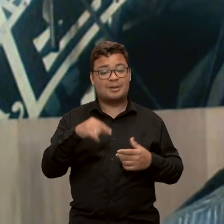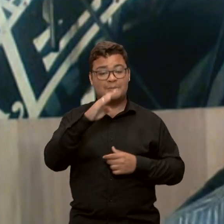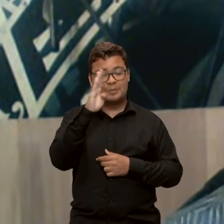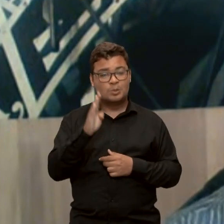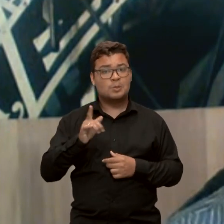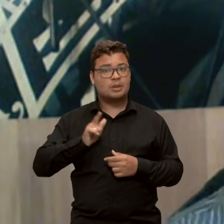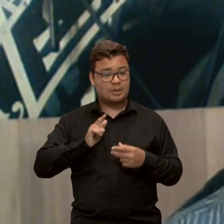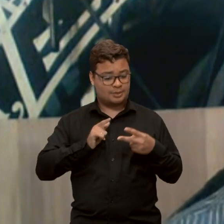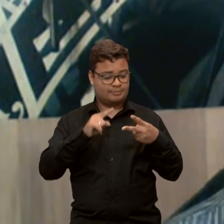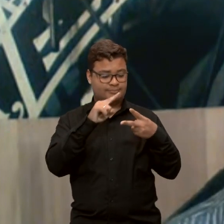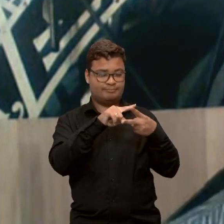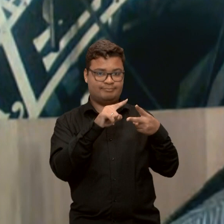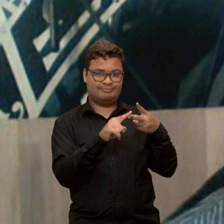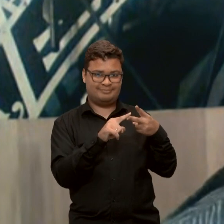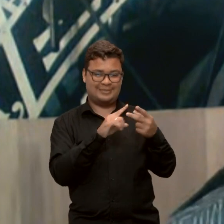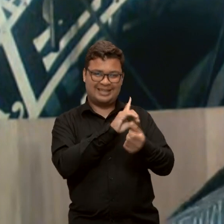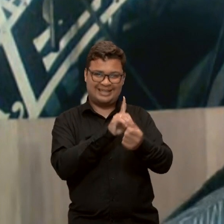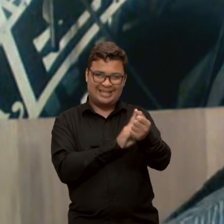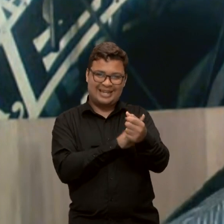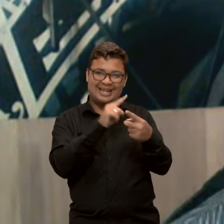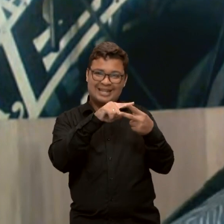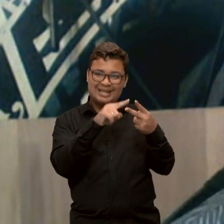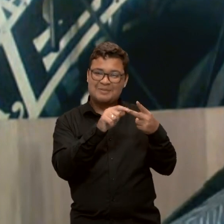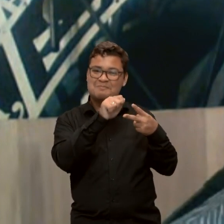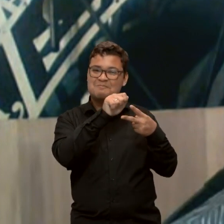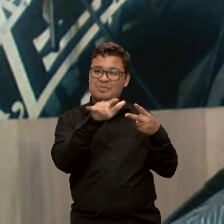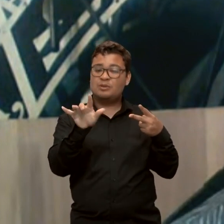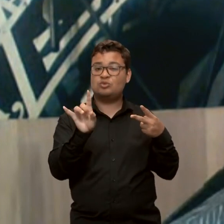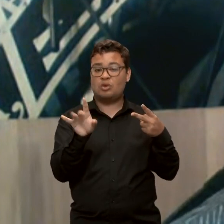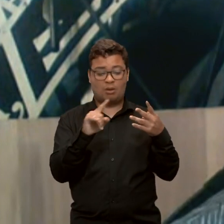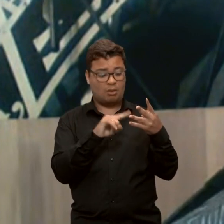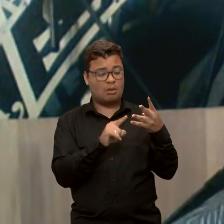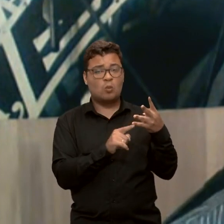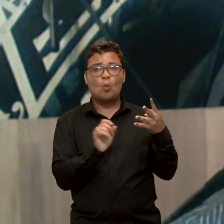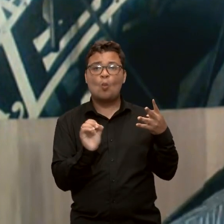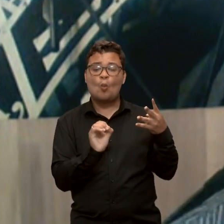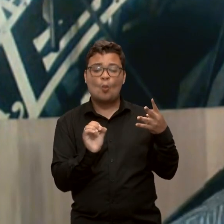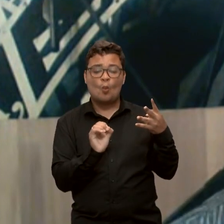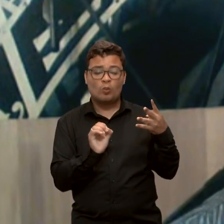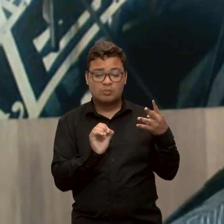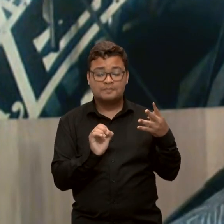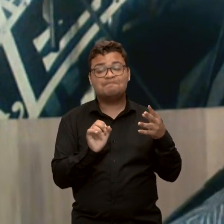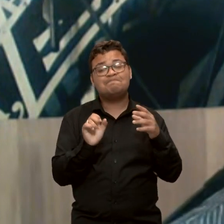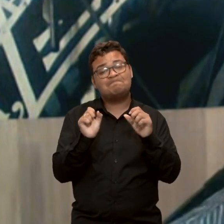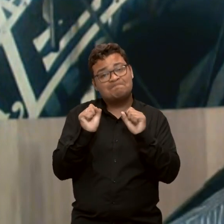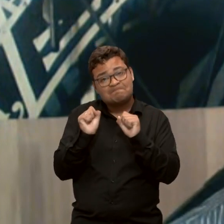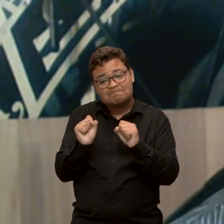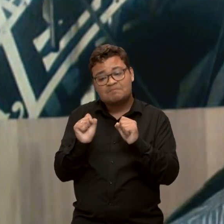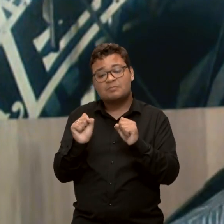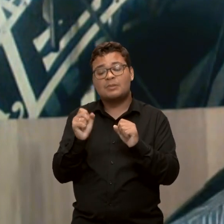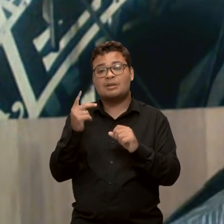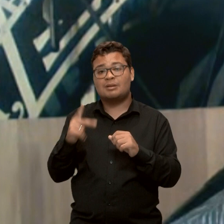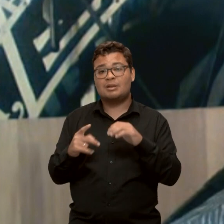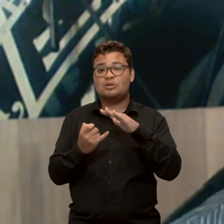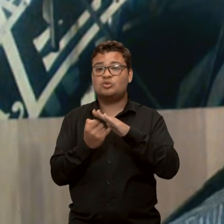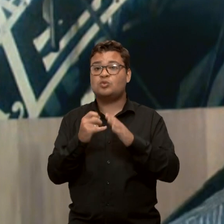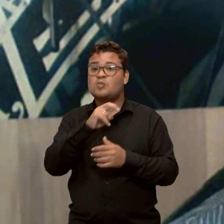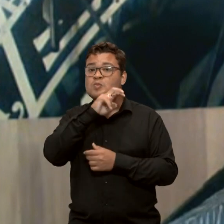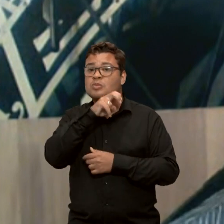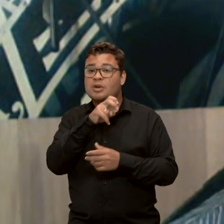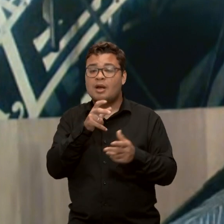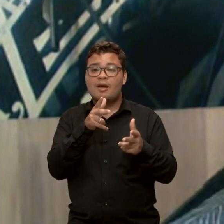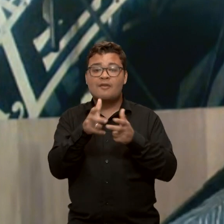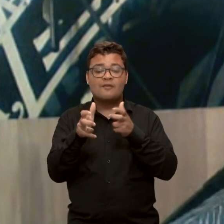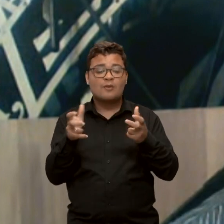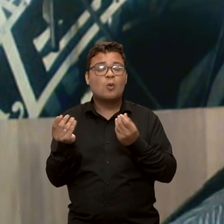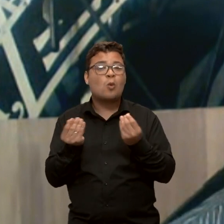de estudos, mas eles têm um desafio maior. Como esse estudo foi feito só no Brasil, e eu mencionei no bloco passado, a